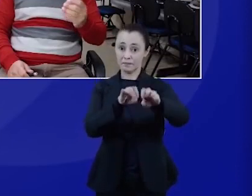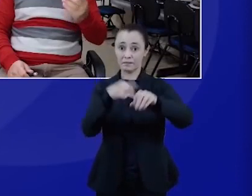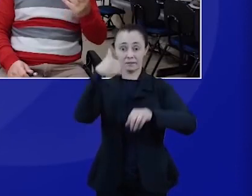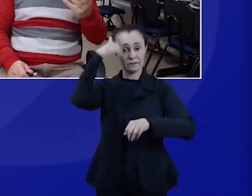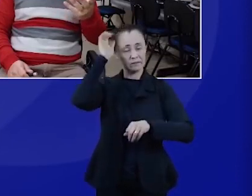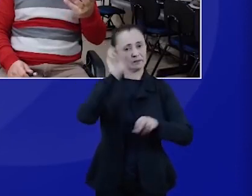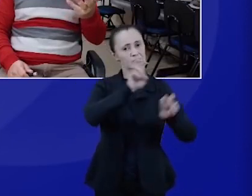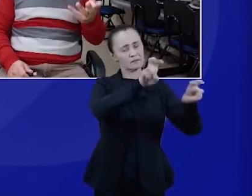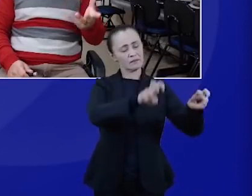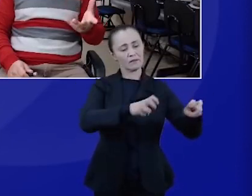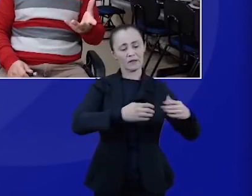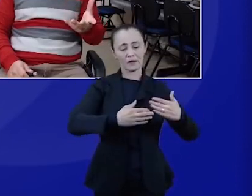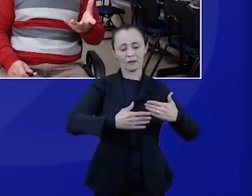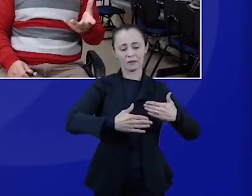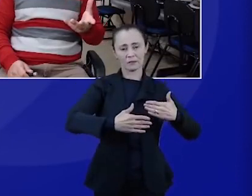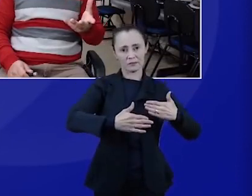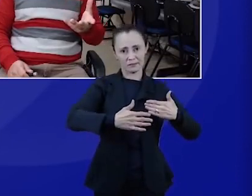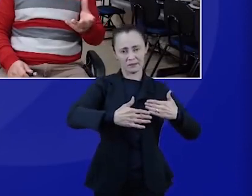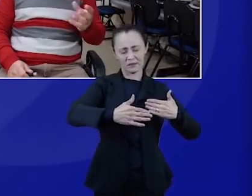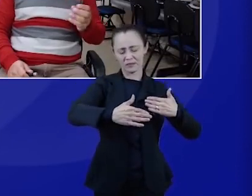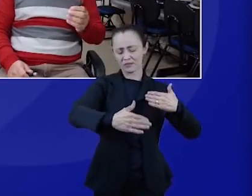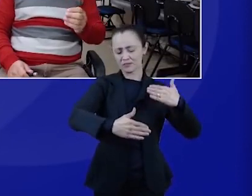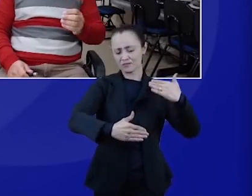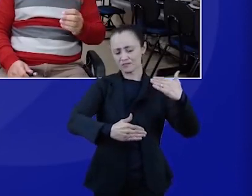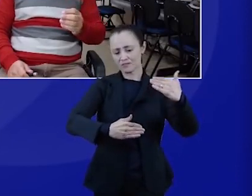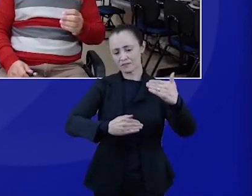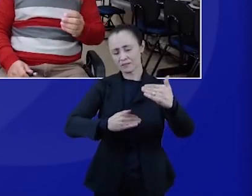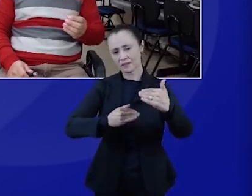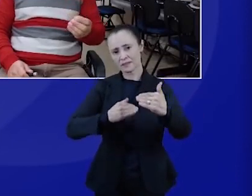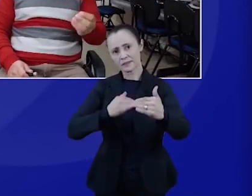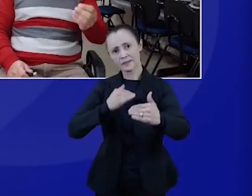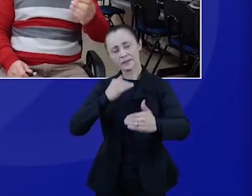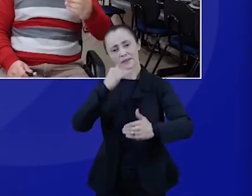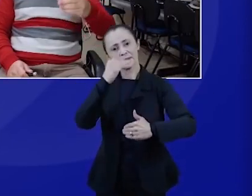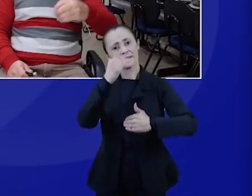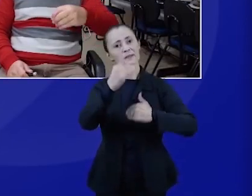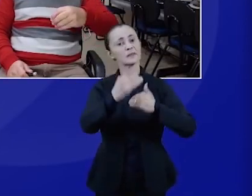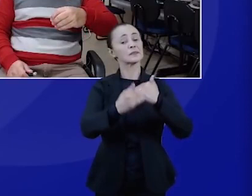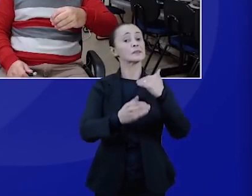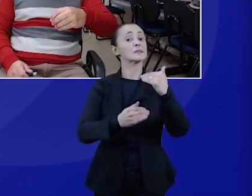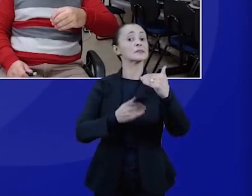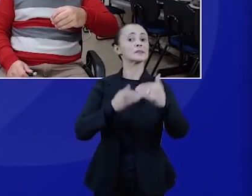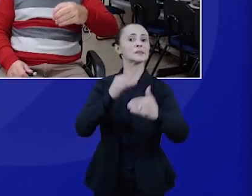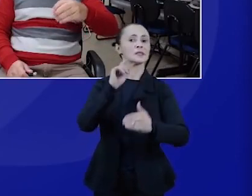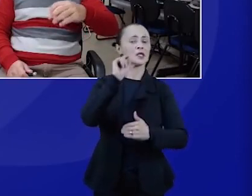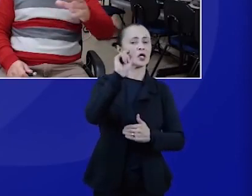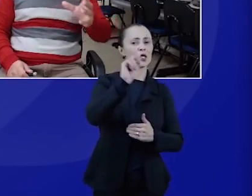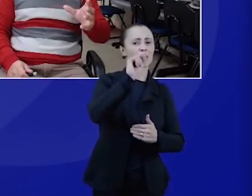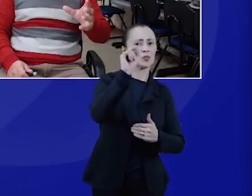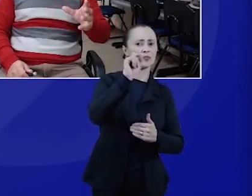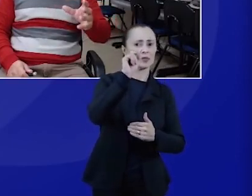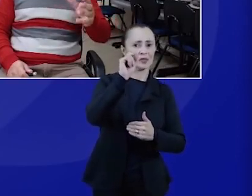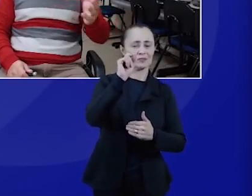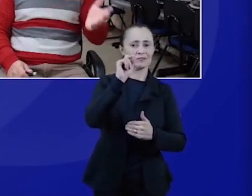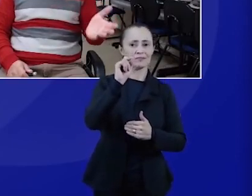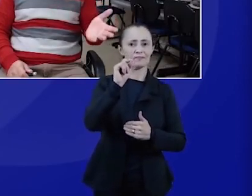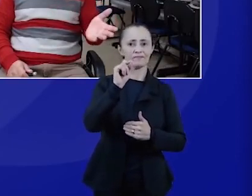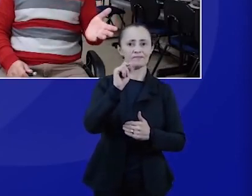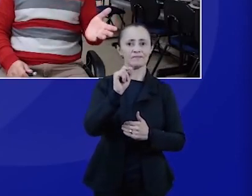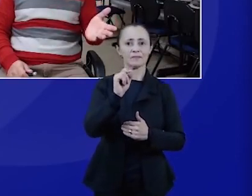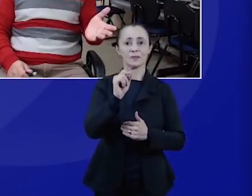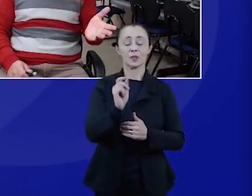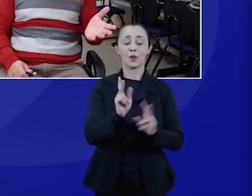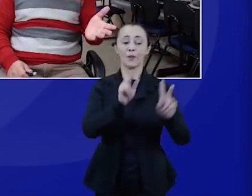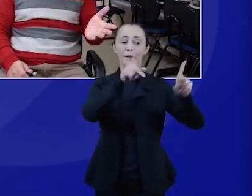então, ela é um processo de construção educacional para atender a população da zona